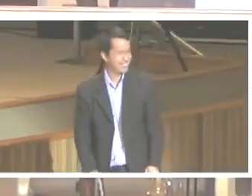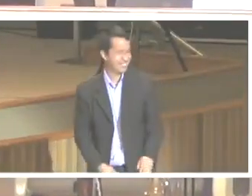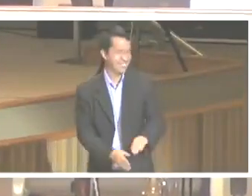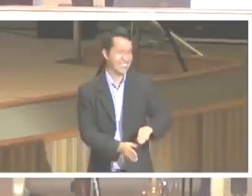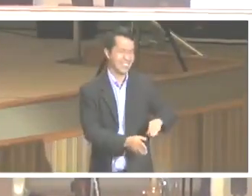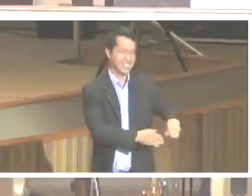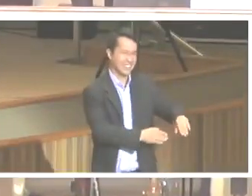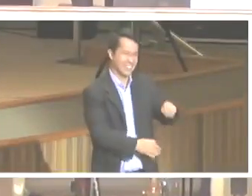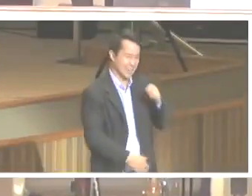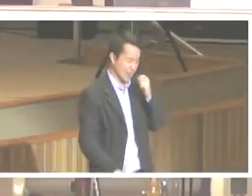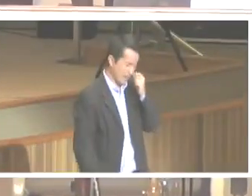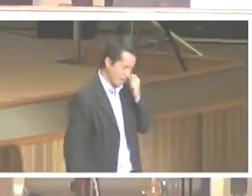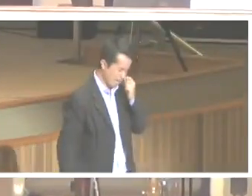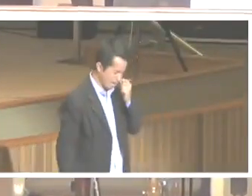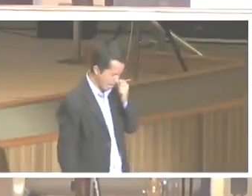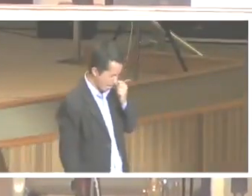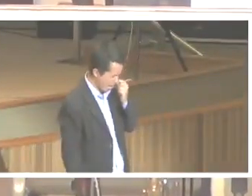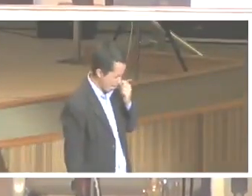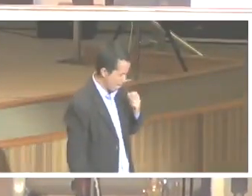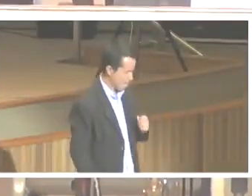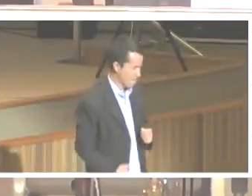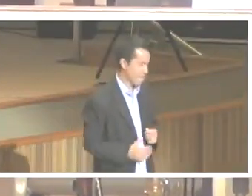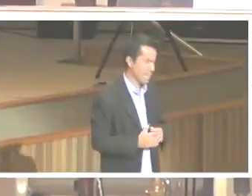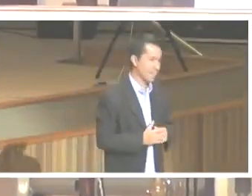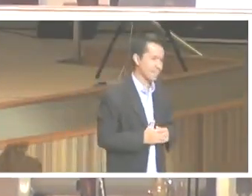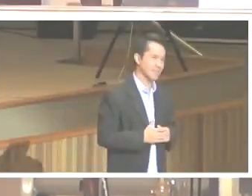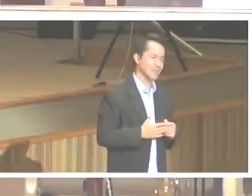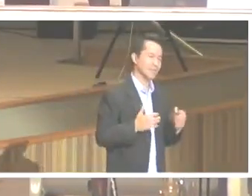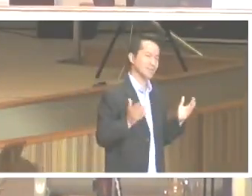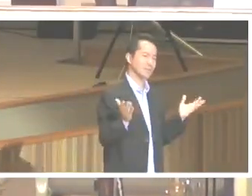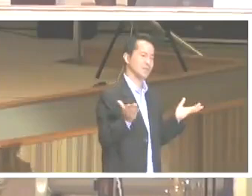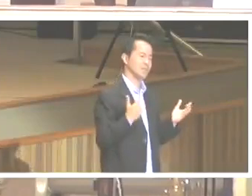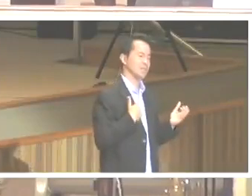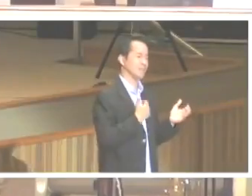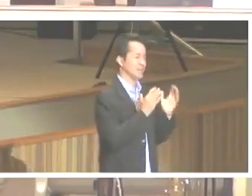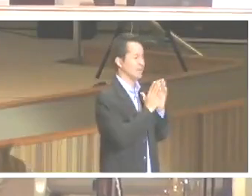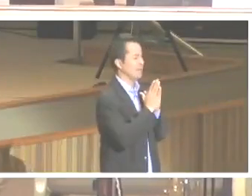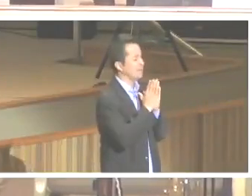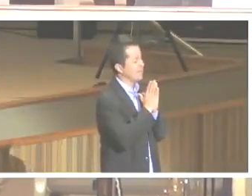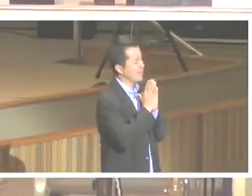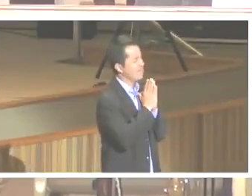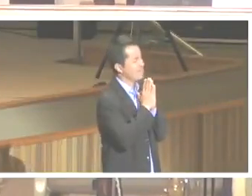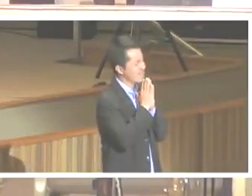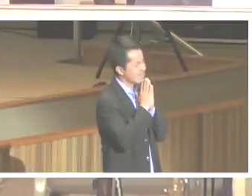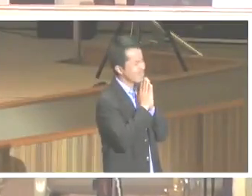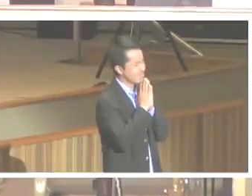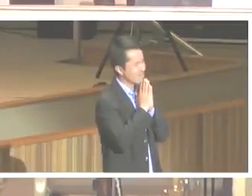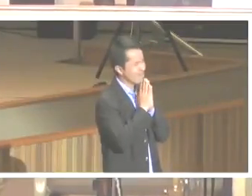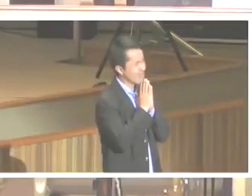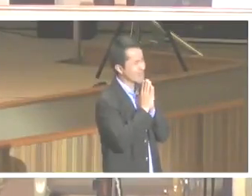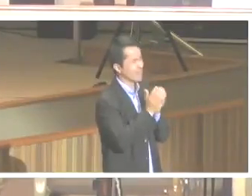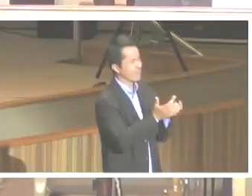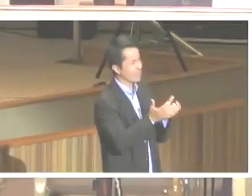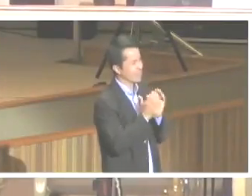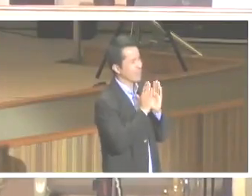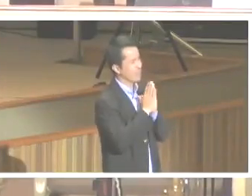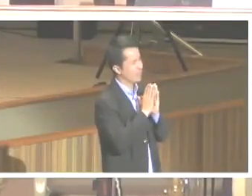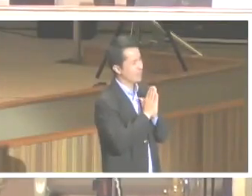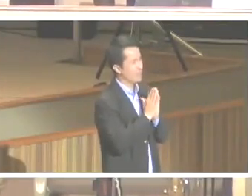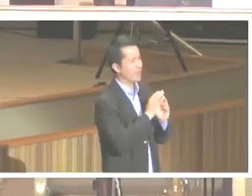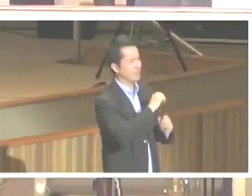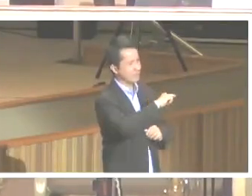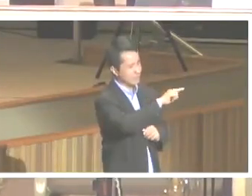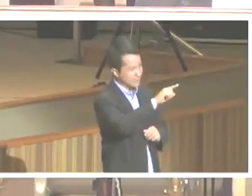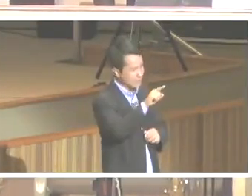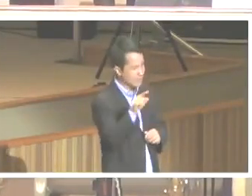morar com você como a gente sempre faz todos os cultos o grande desafio da dinâmica